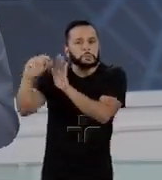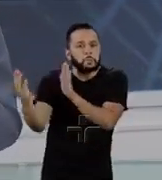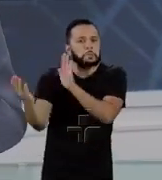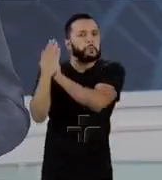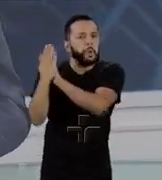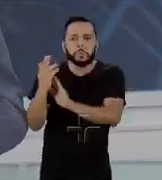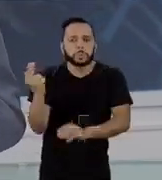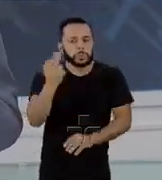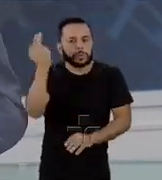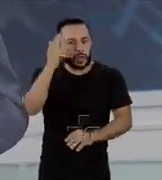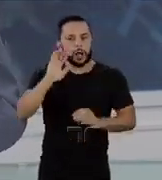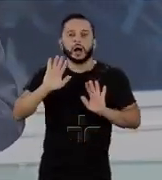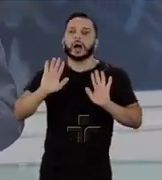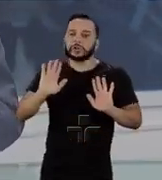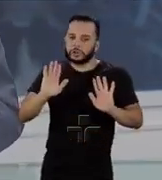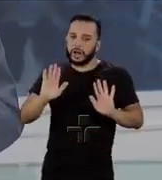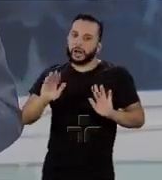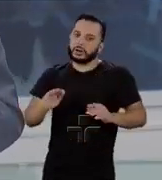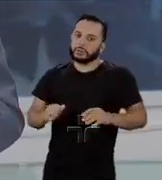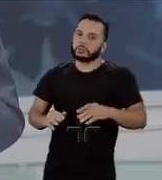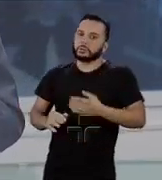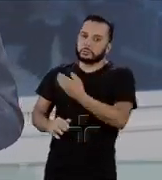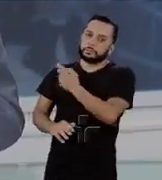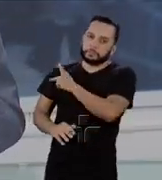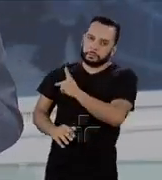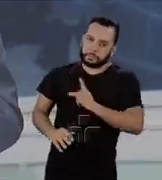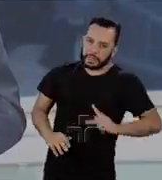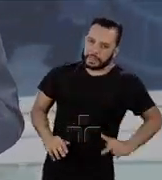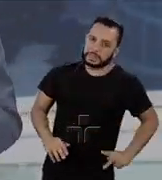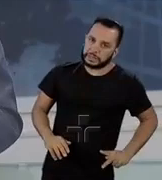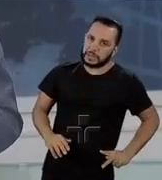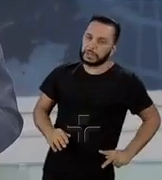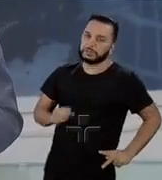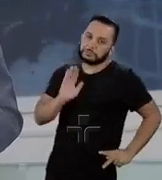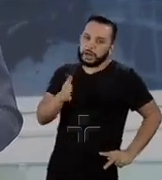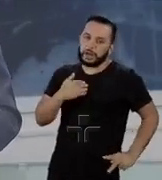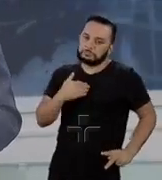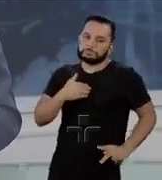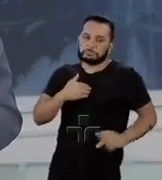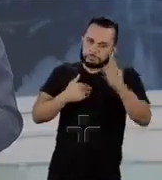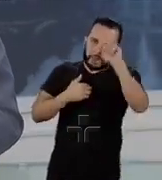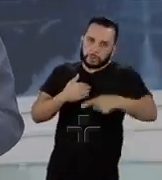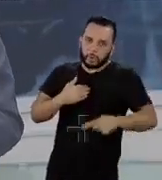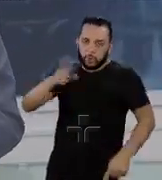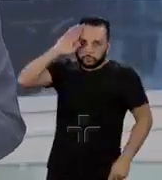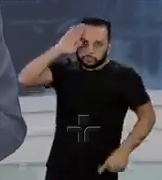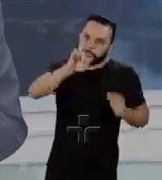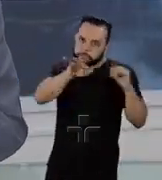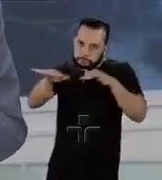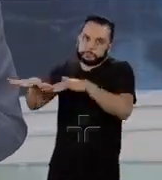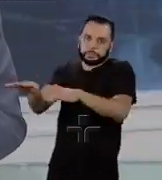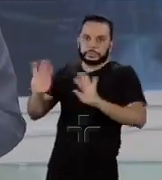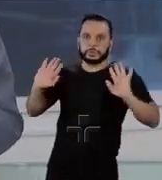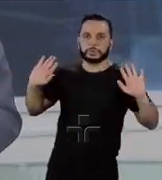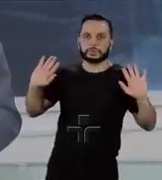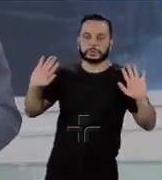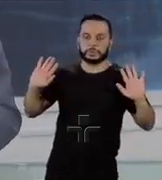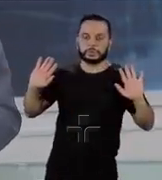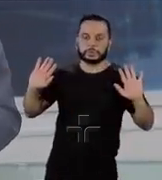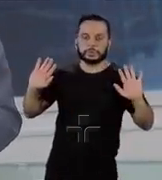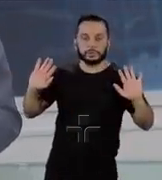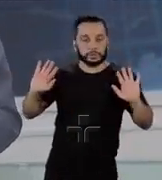União vem e decreta intervenção por ausência de uma outra alternativa. E em relação